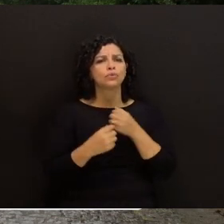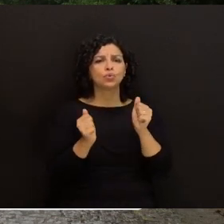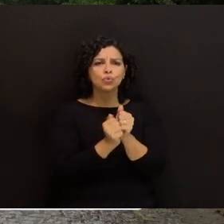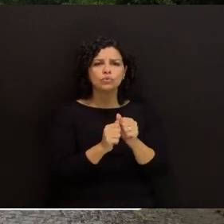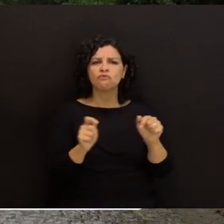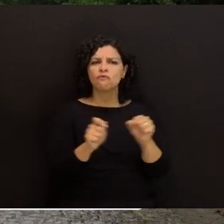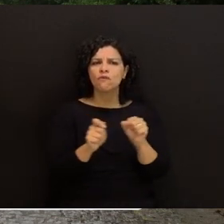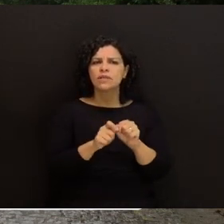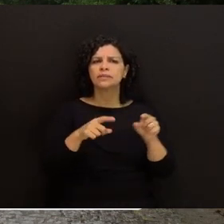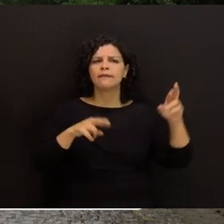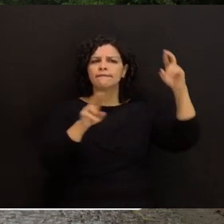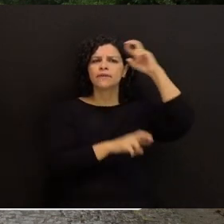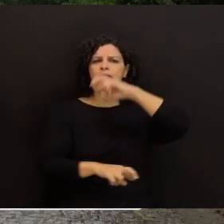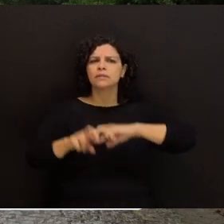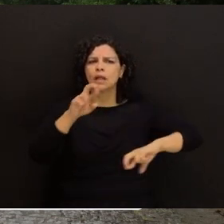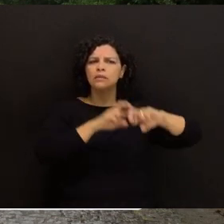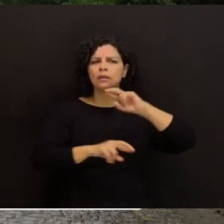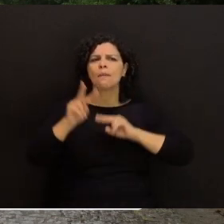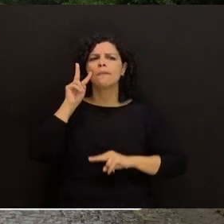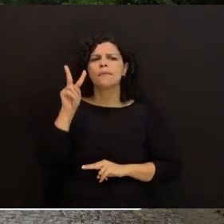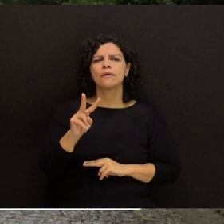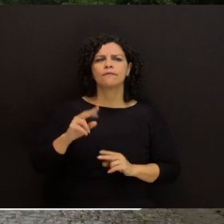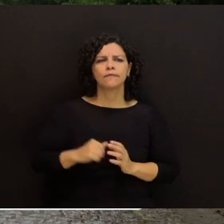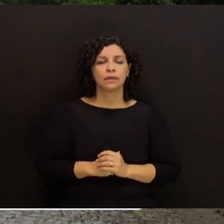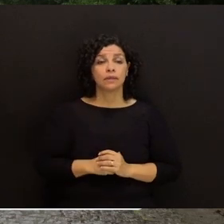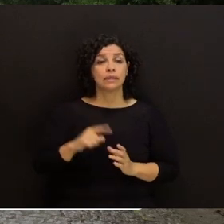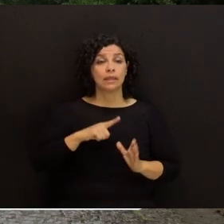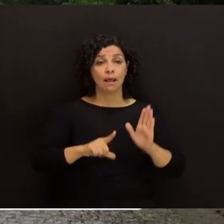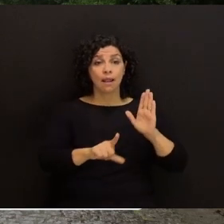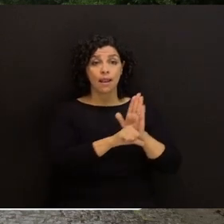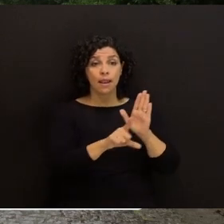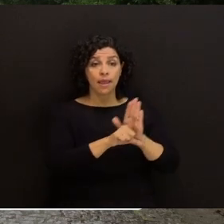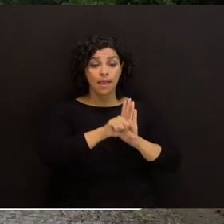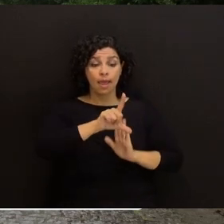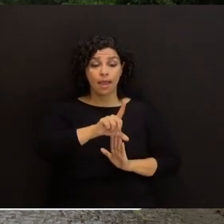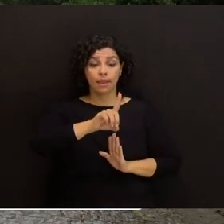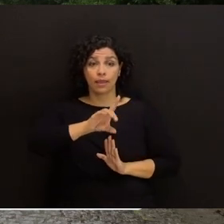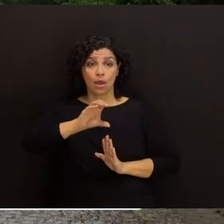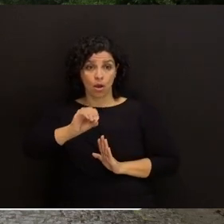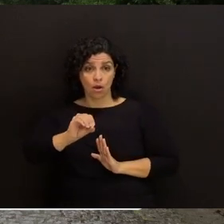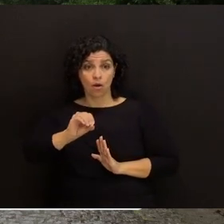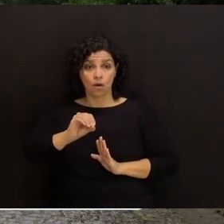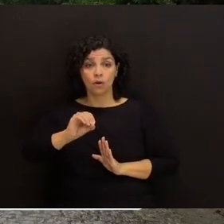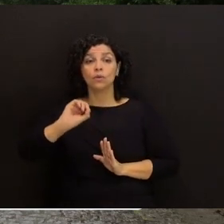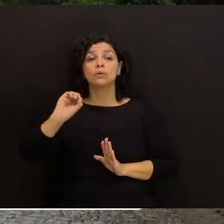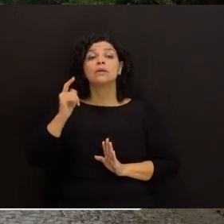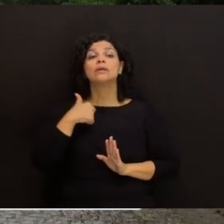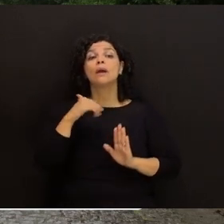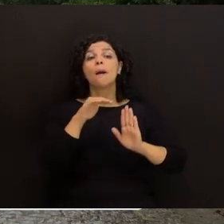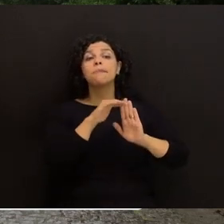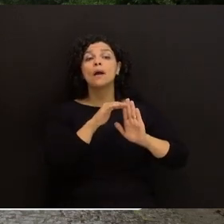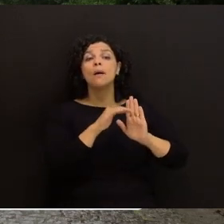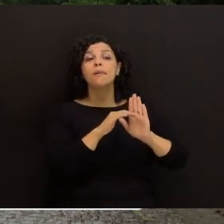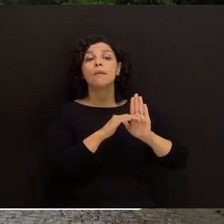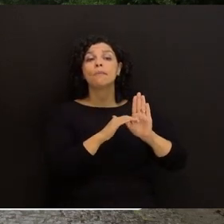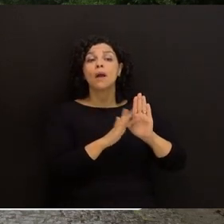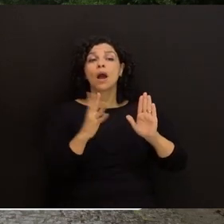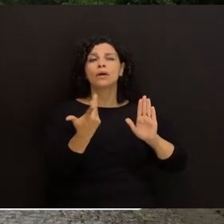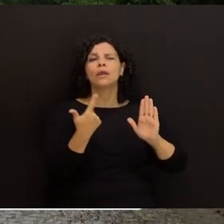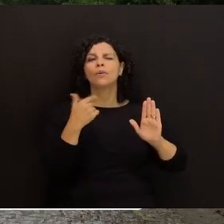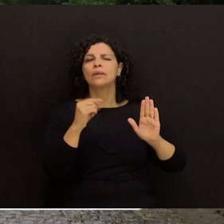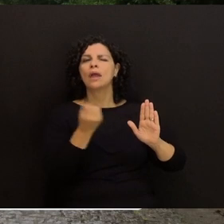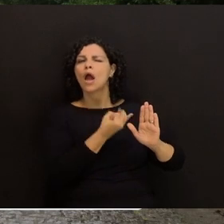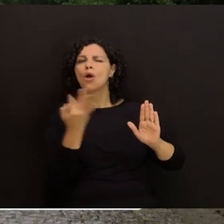uma fiscalização dentro da lei orçamentária O que está sendo cumprido e o que está apenas sendo